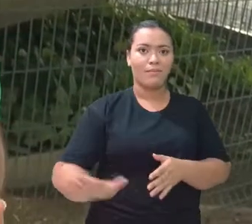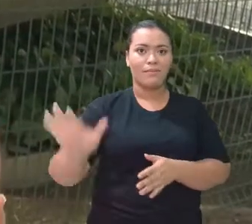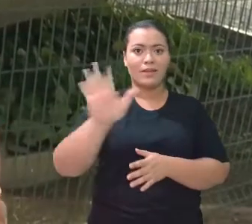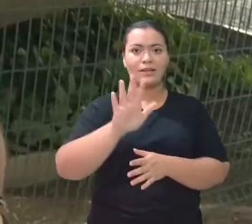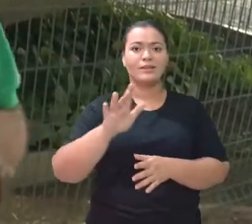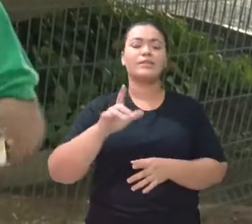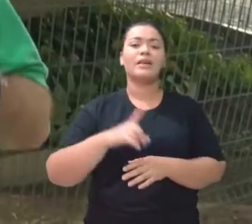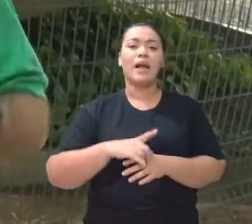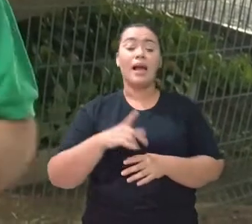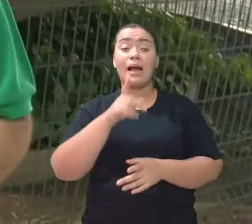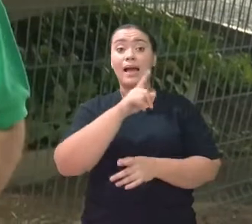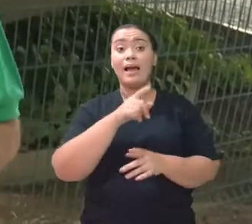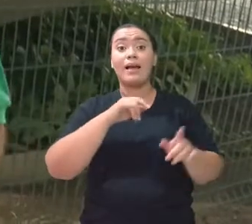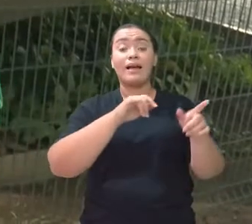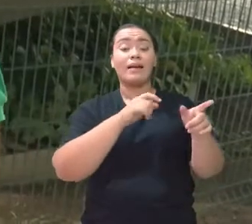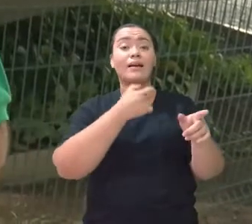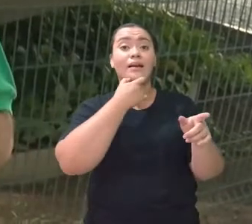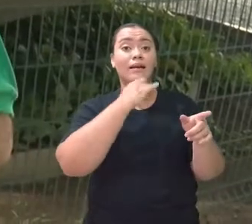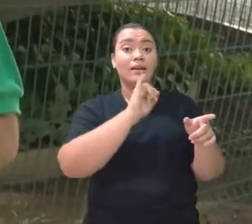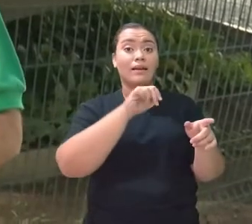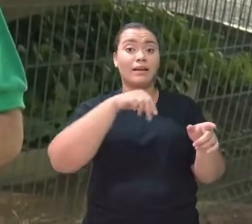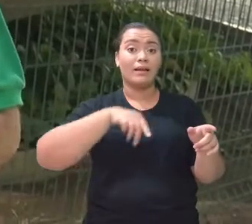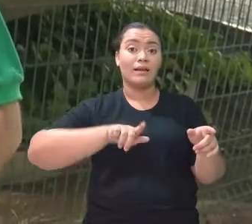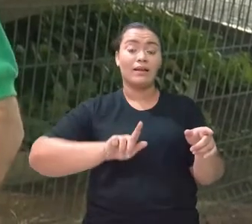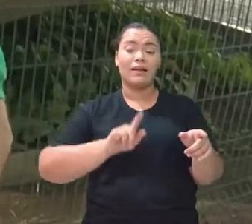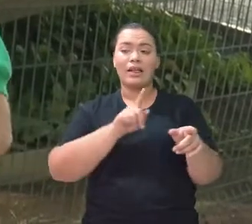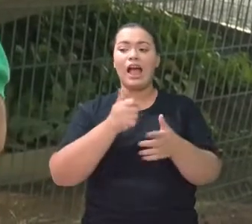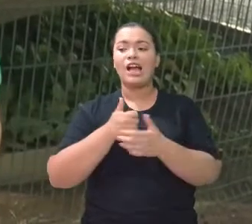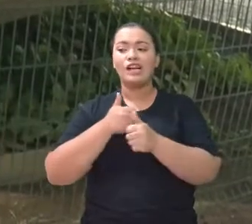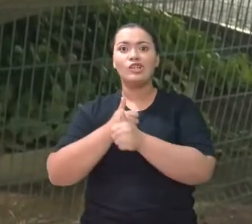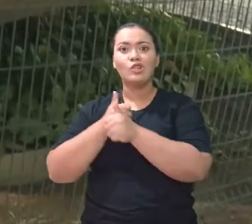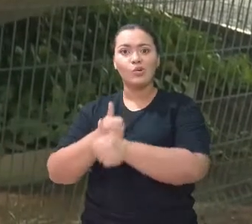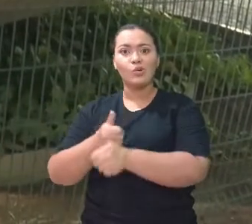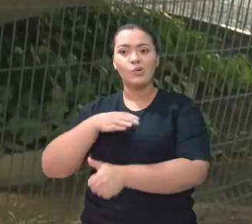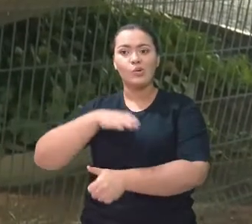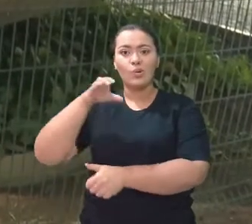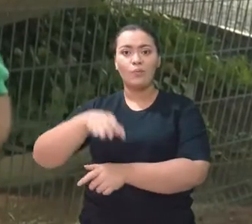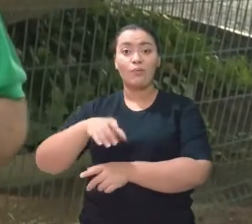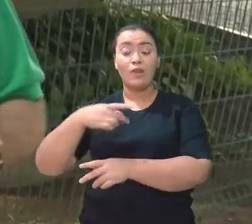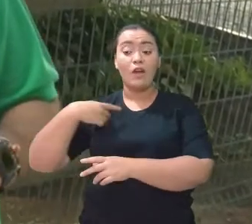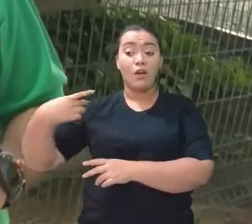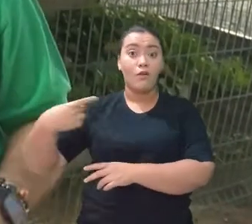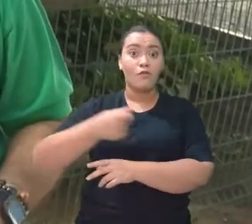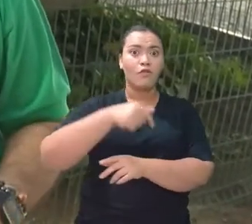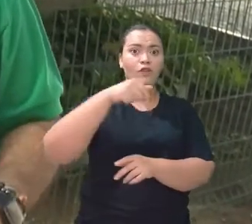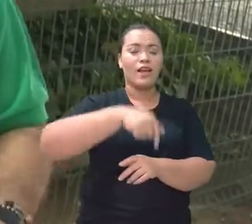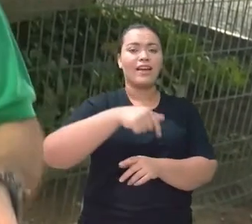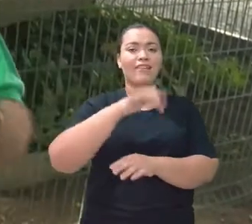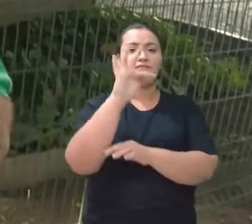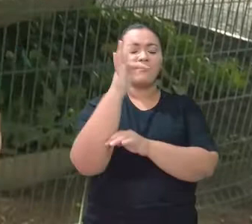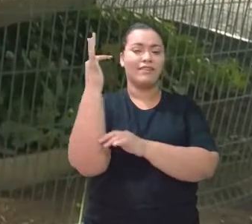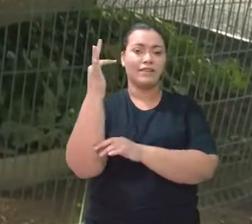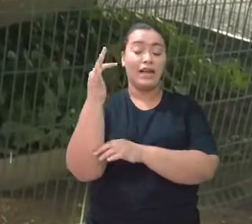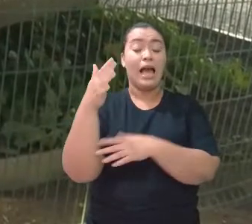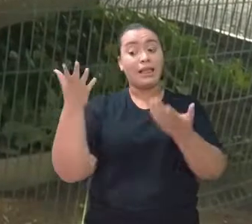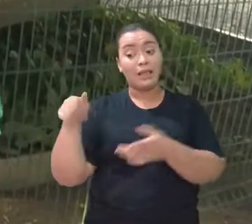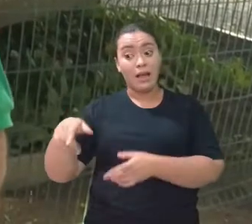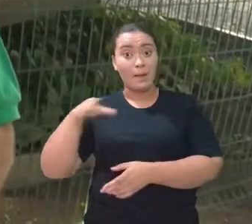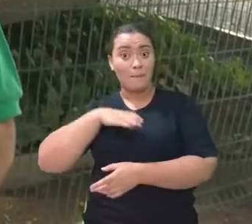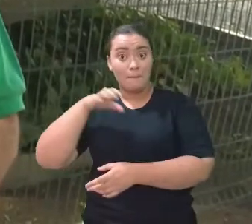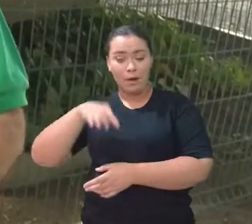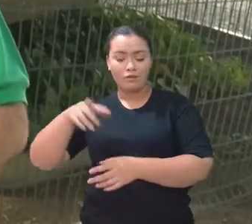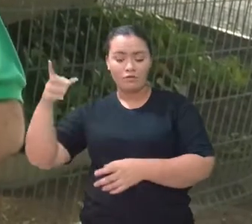pela Inglaterra, né, fugindo das tropas de Napoleão. Porém, quando chegaram aqui no Brasil, o que